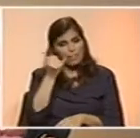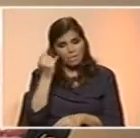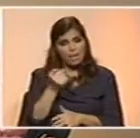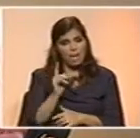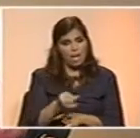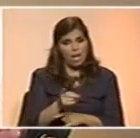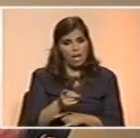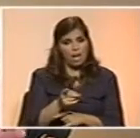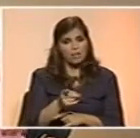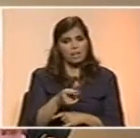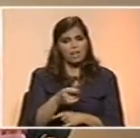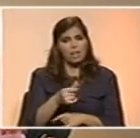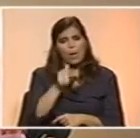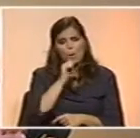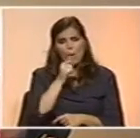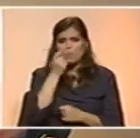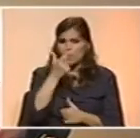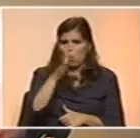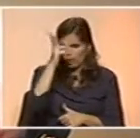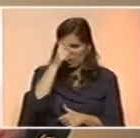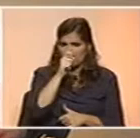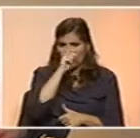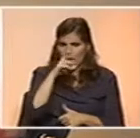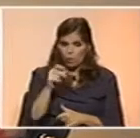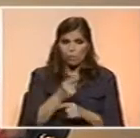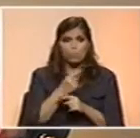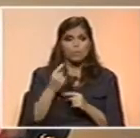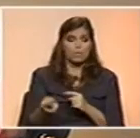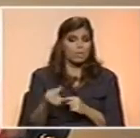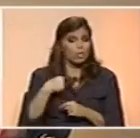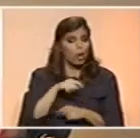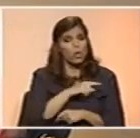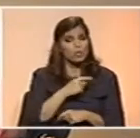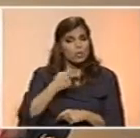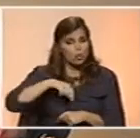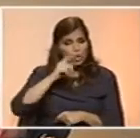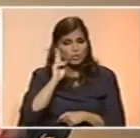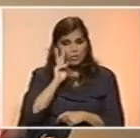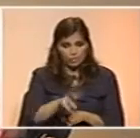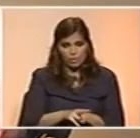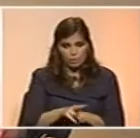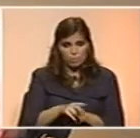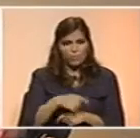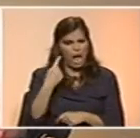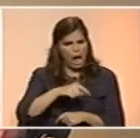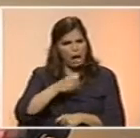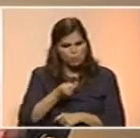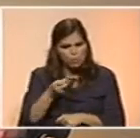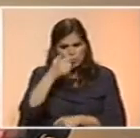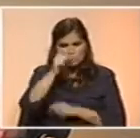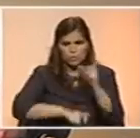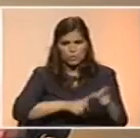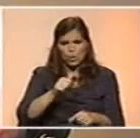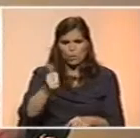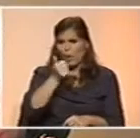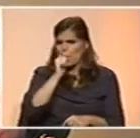pouco consumo de leite, eu penso que essa ideia é errada, porque no dia a dia nós verificamos que consomem leite em excesso, que há muitas pessoas que consomem